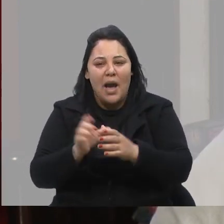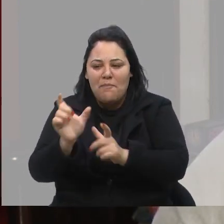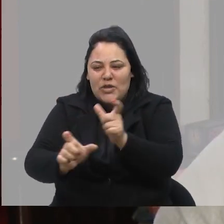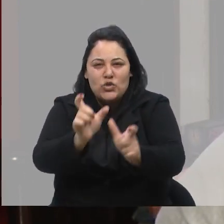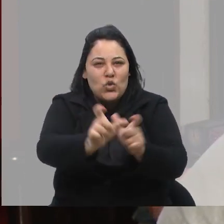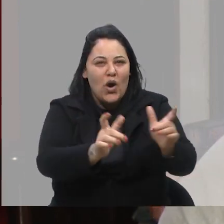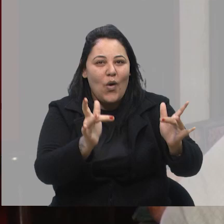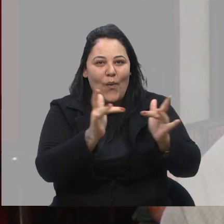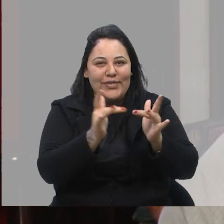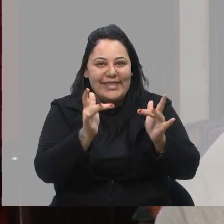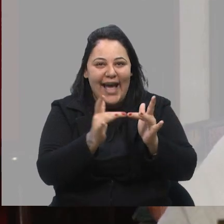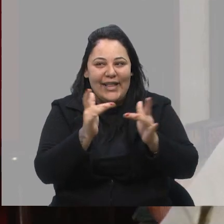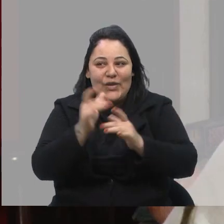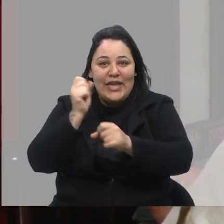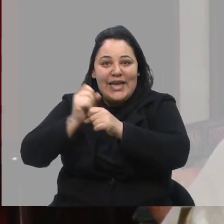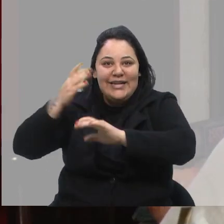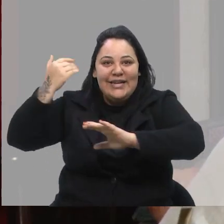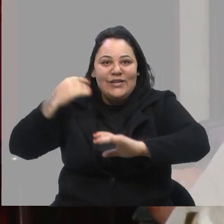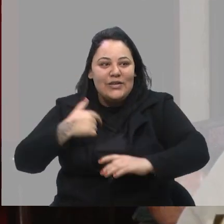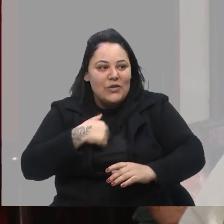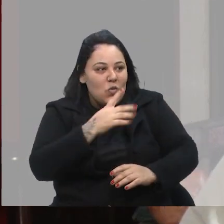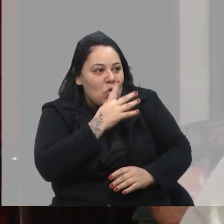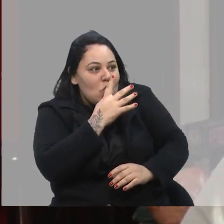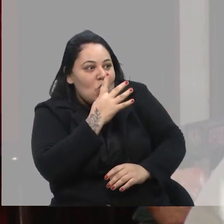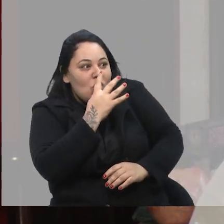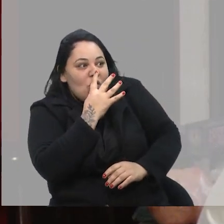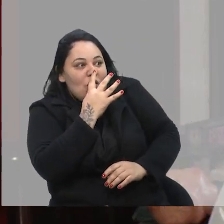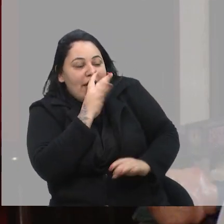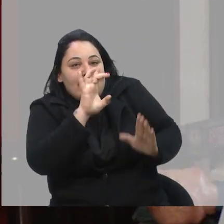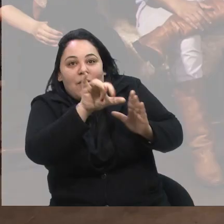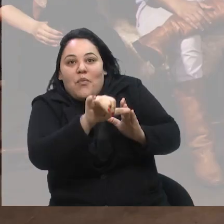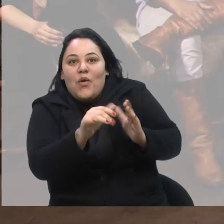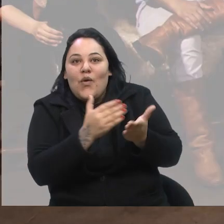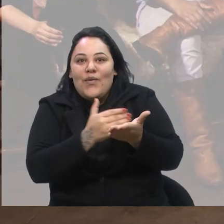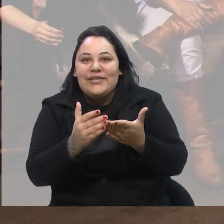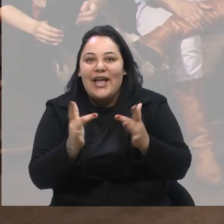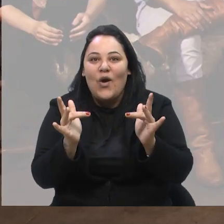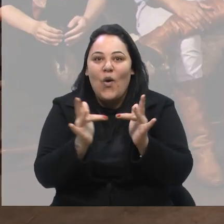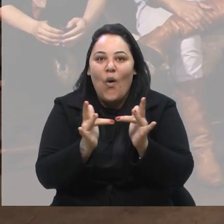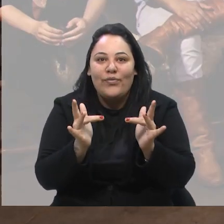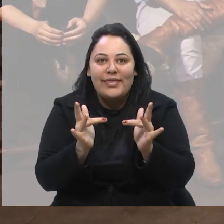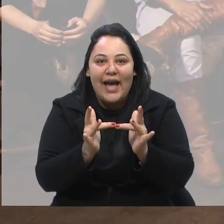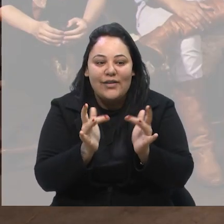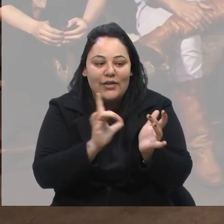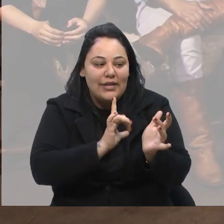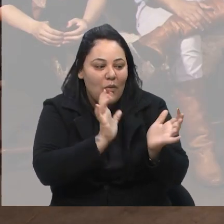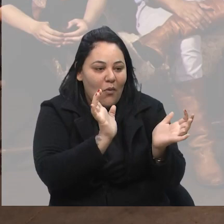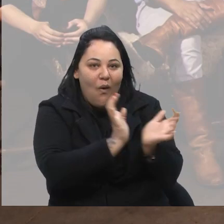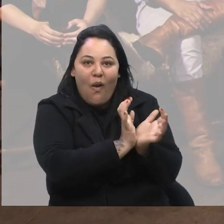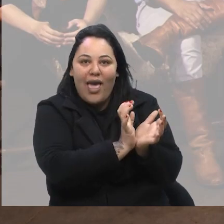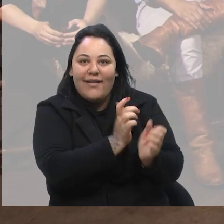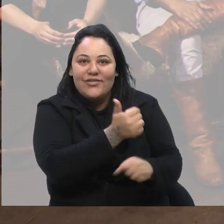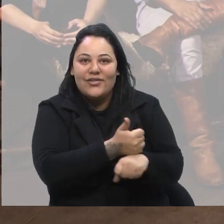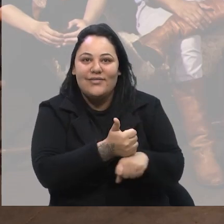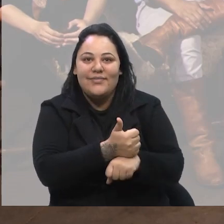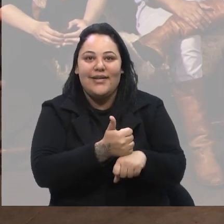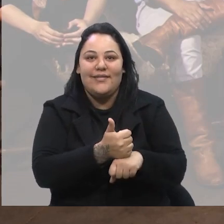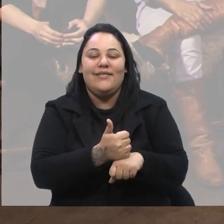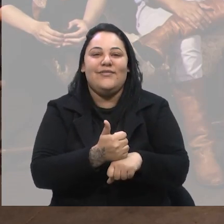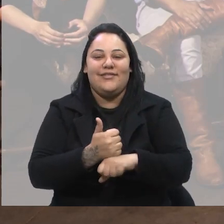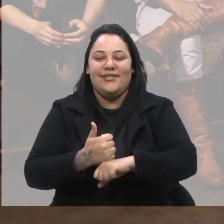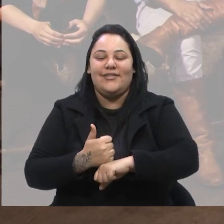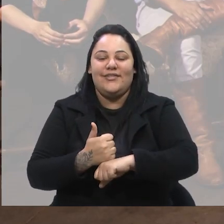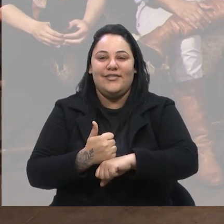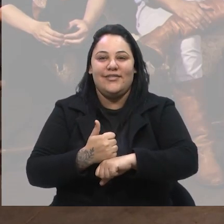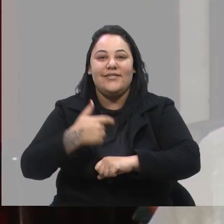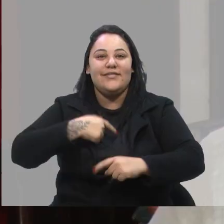você admirou durante muito tempo e aí você ter ela ao seu lado como seu colega de profissão. Por que eu trago esse